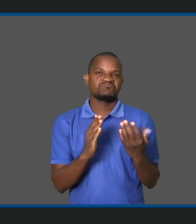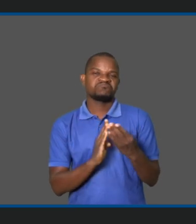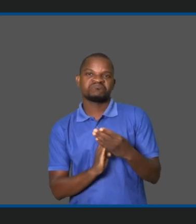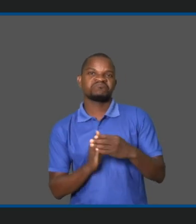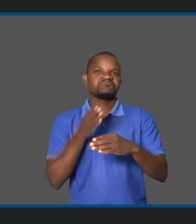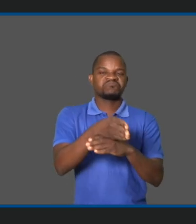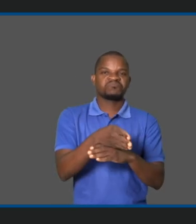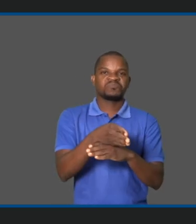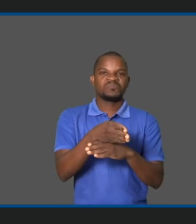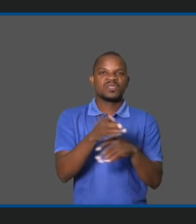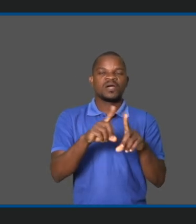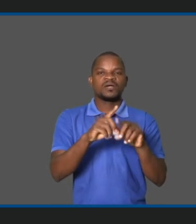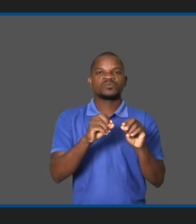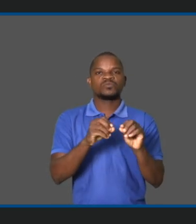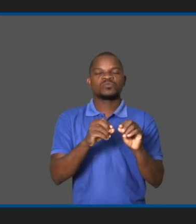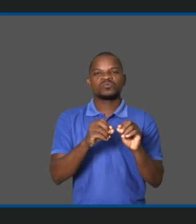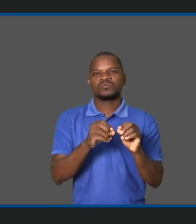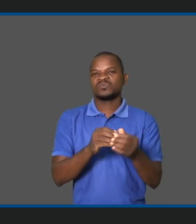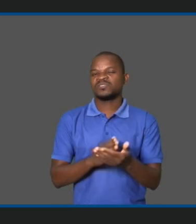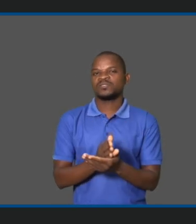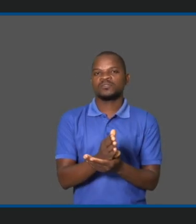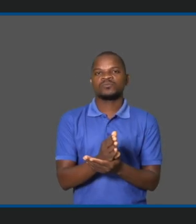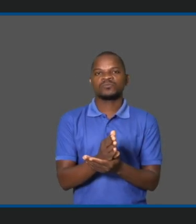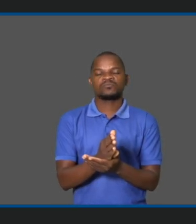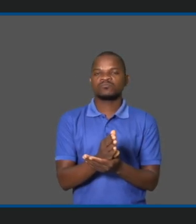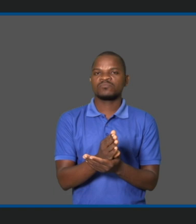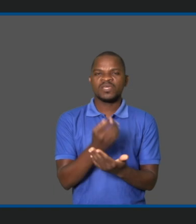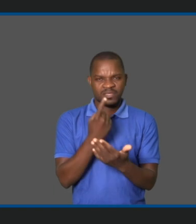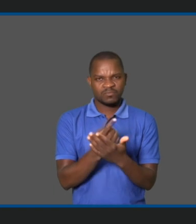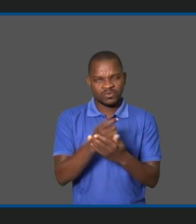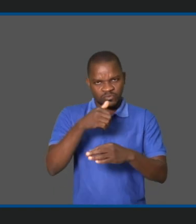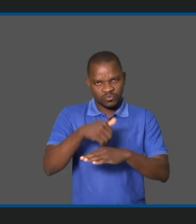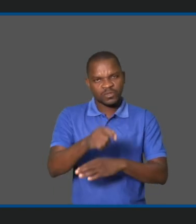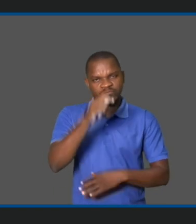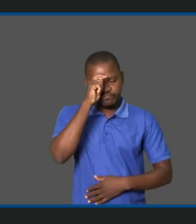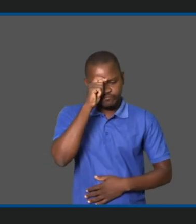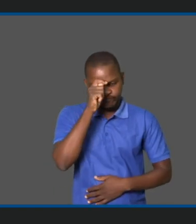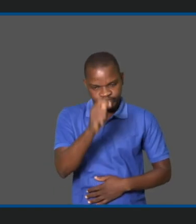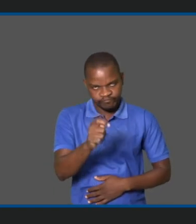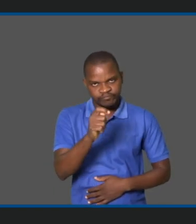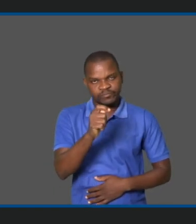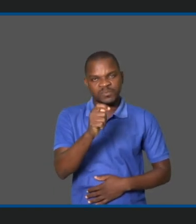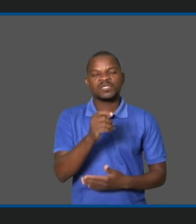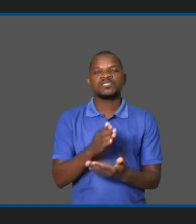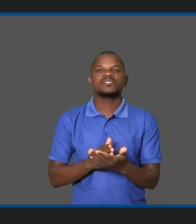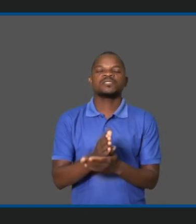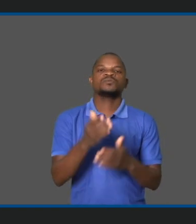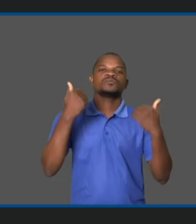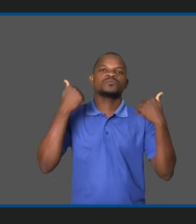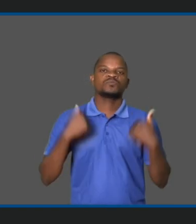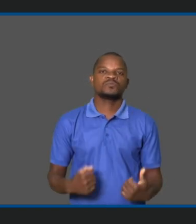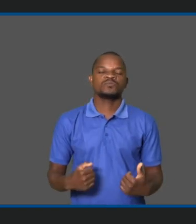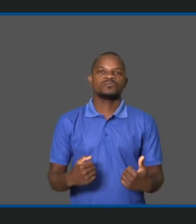independentemente da situação de estado de emergência. A restrição dos direitos resulta da própria